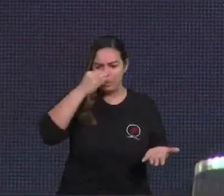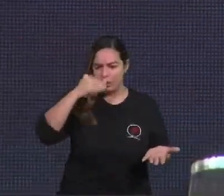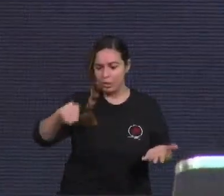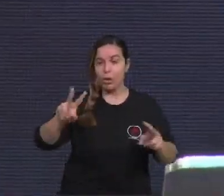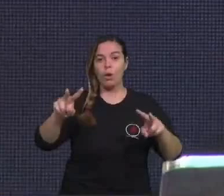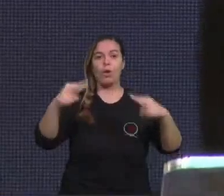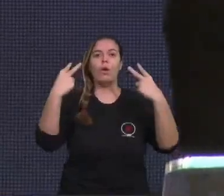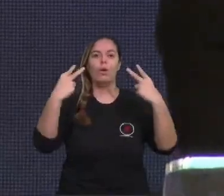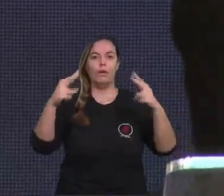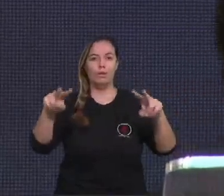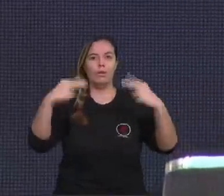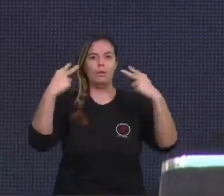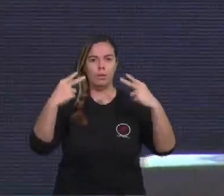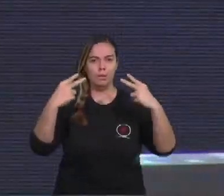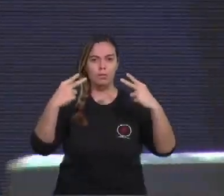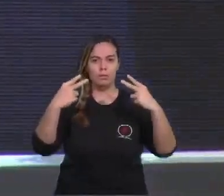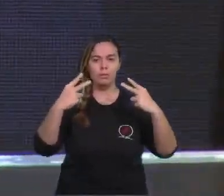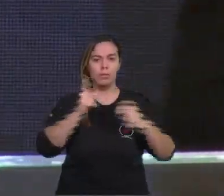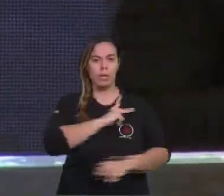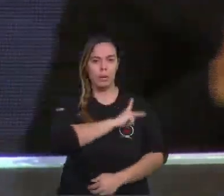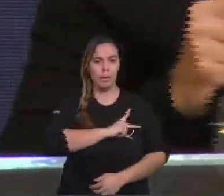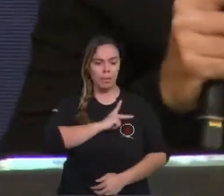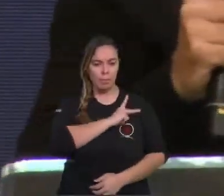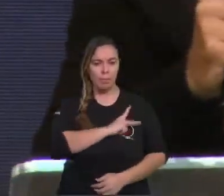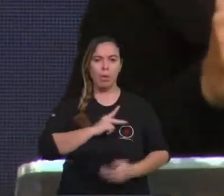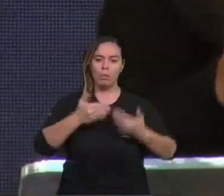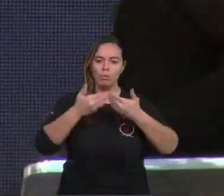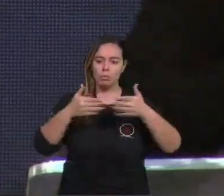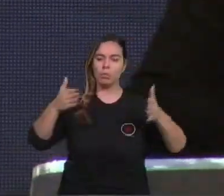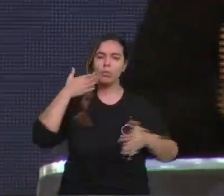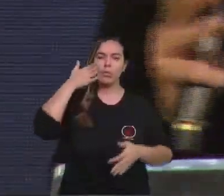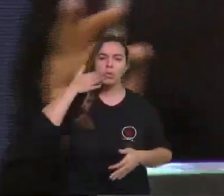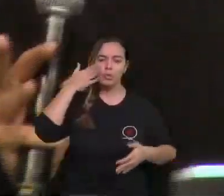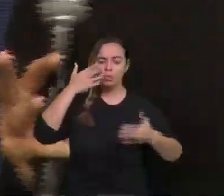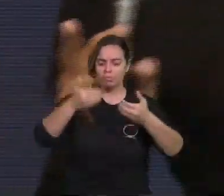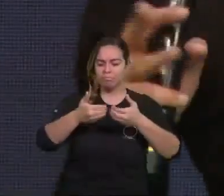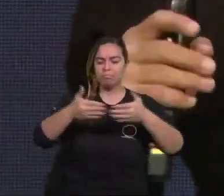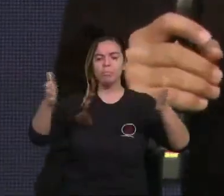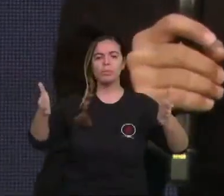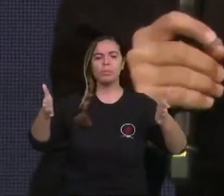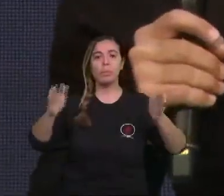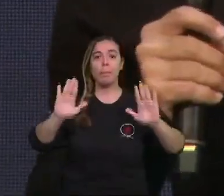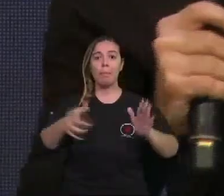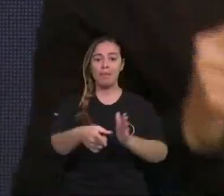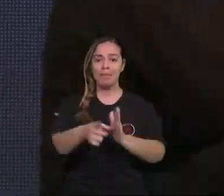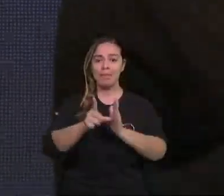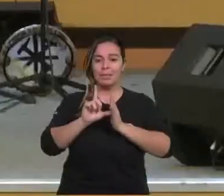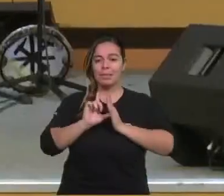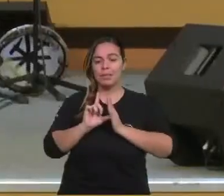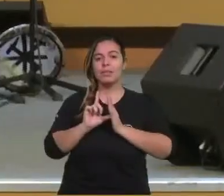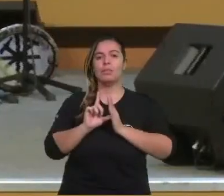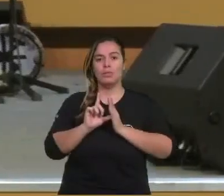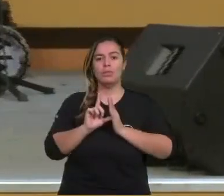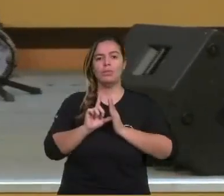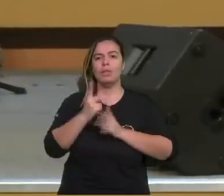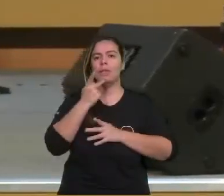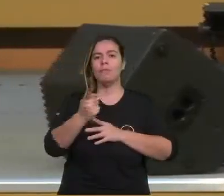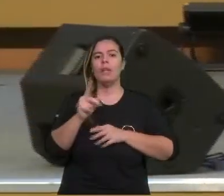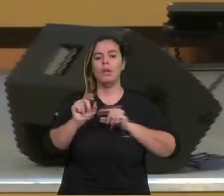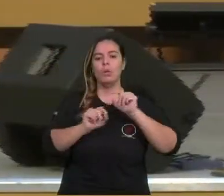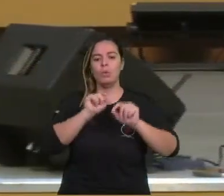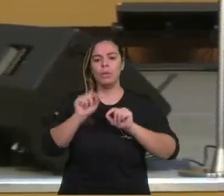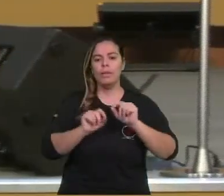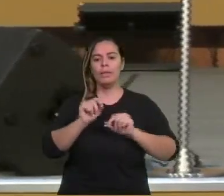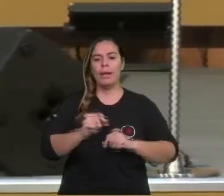para mim agora, por favor. Paulo vai abrir um discurso, mas antes de abrir, ele diz que nível